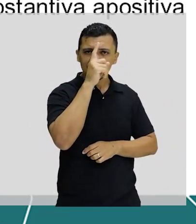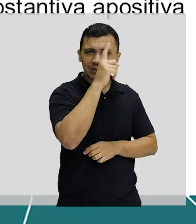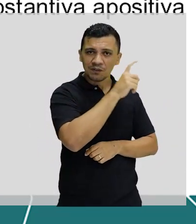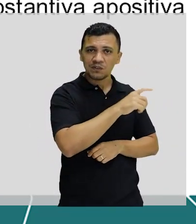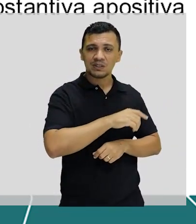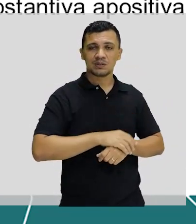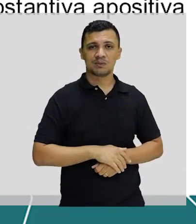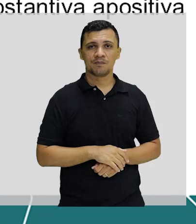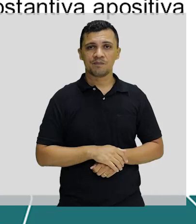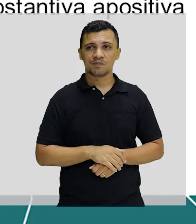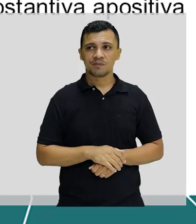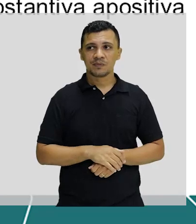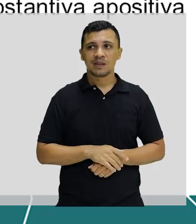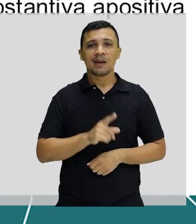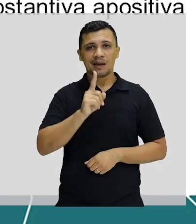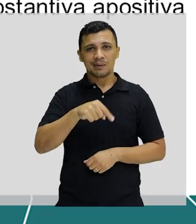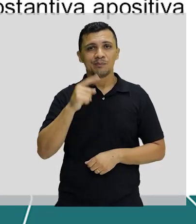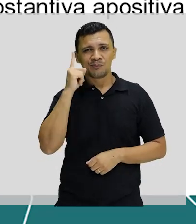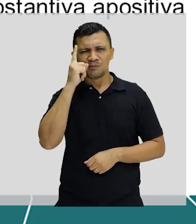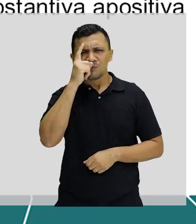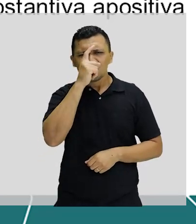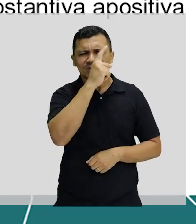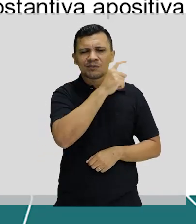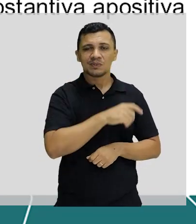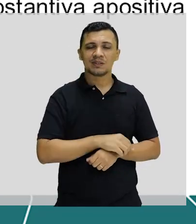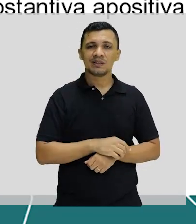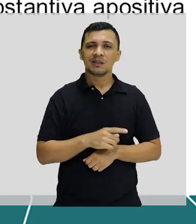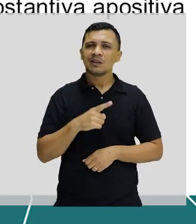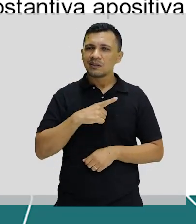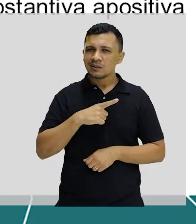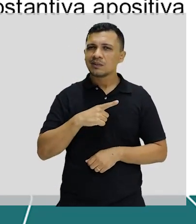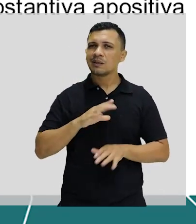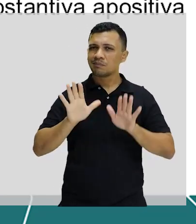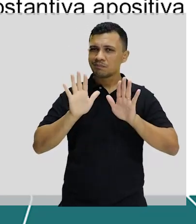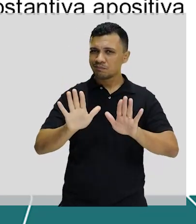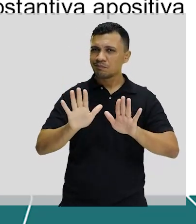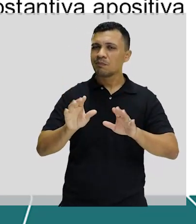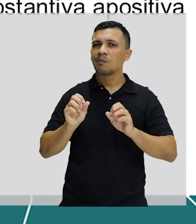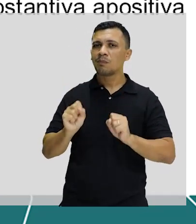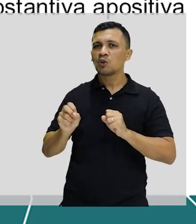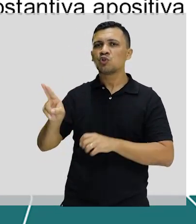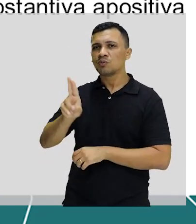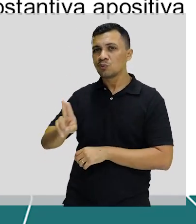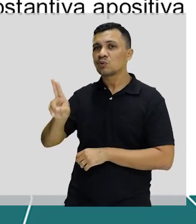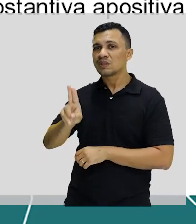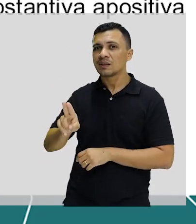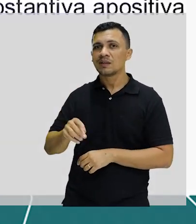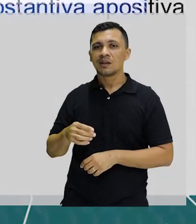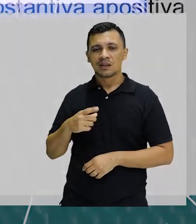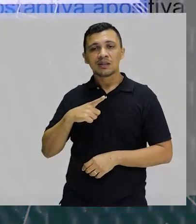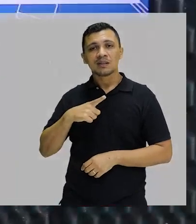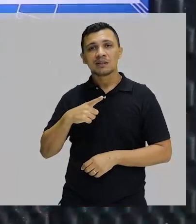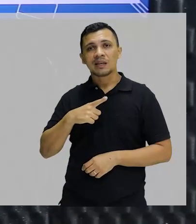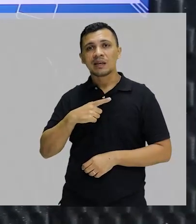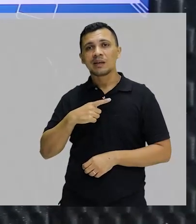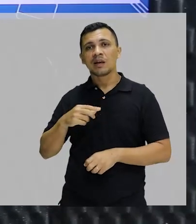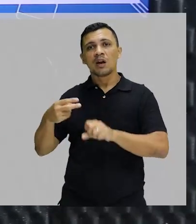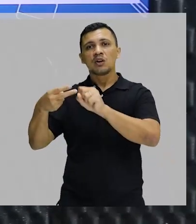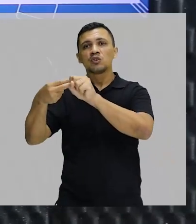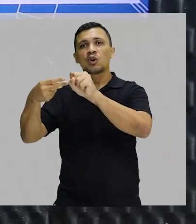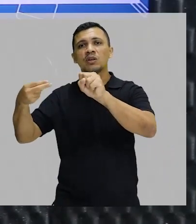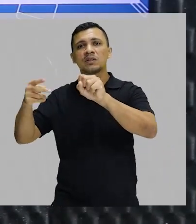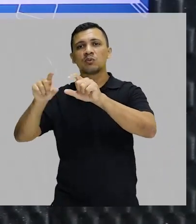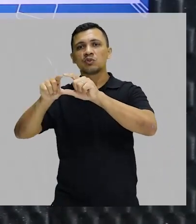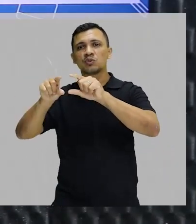na Constituição é muito difícil. Há uma exceção a essa regra. Quando tivermos uma oração substantiva